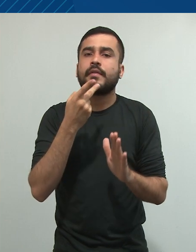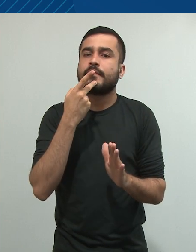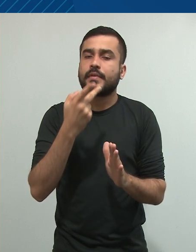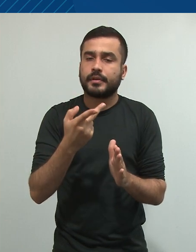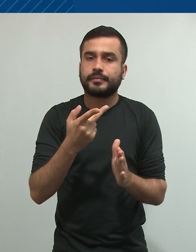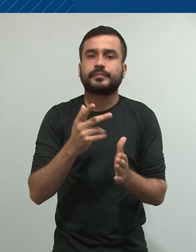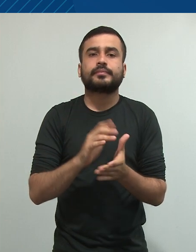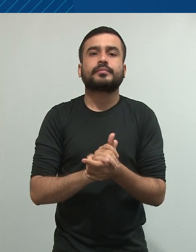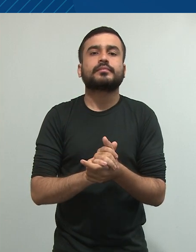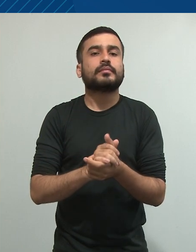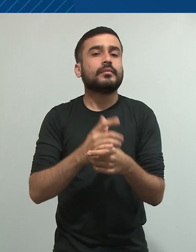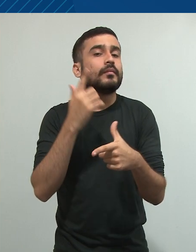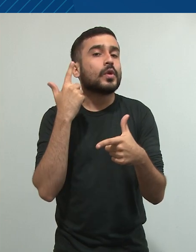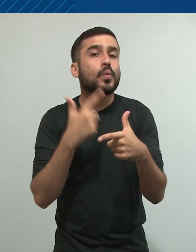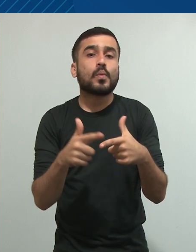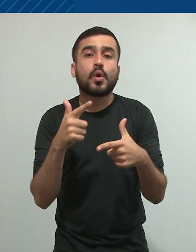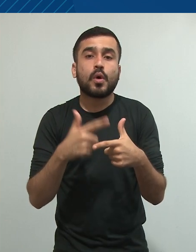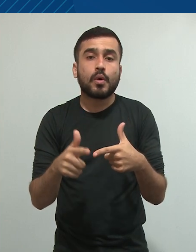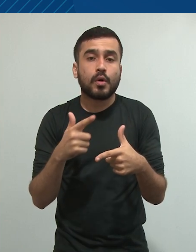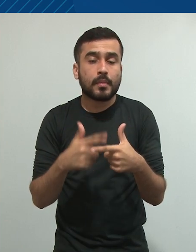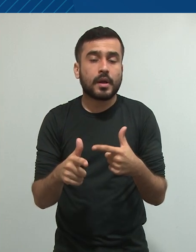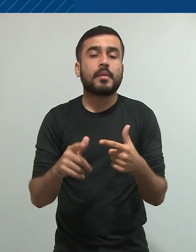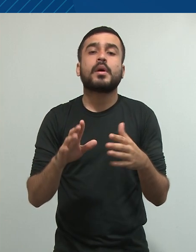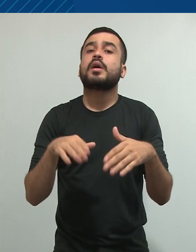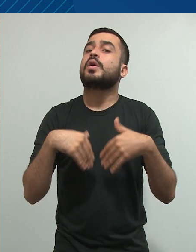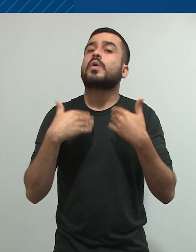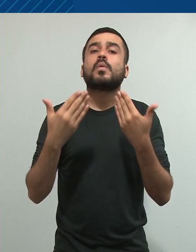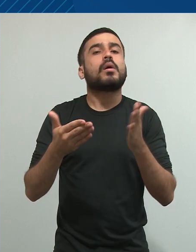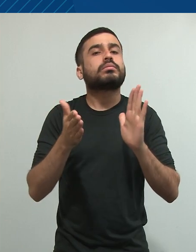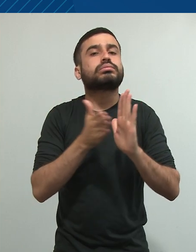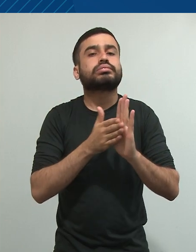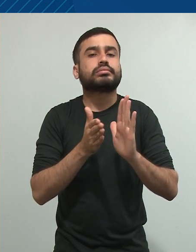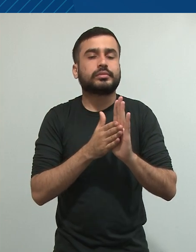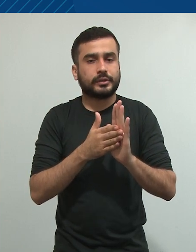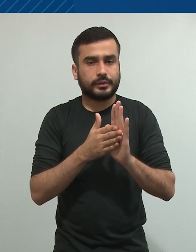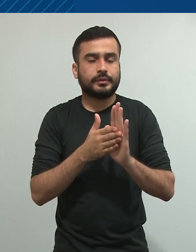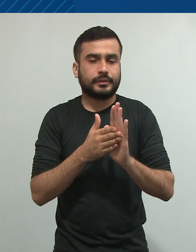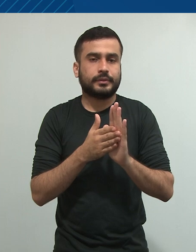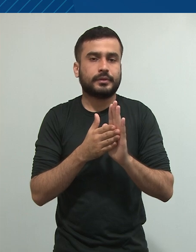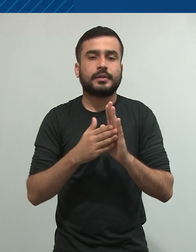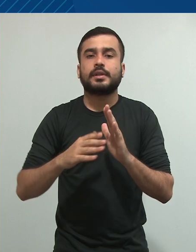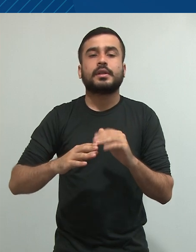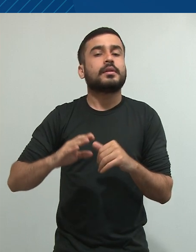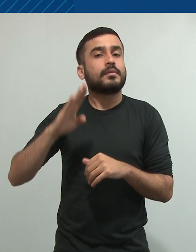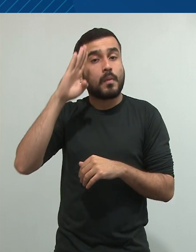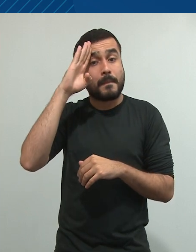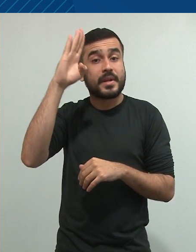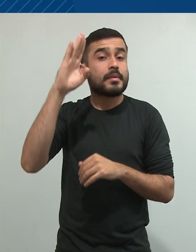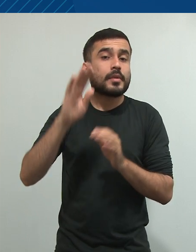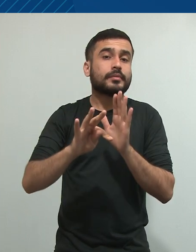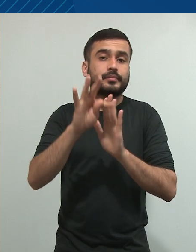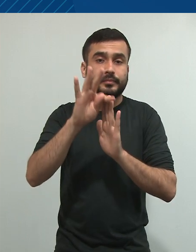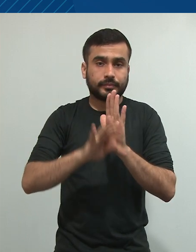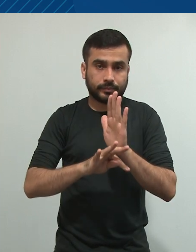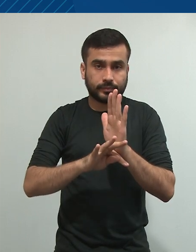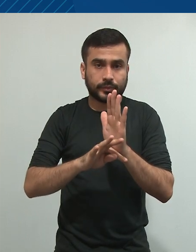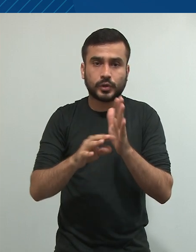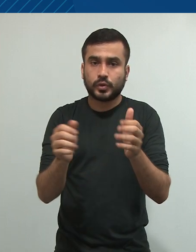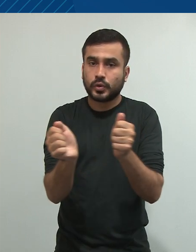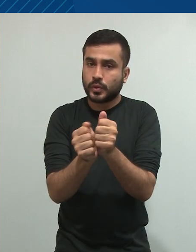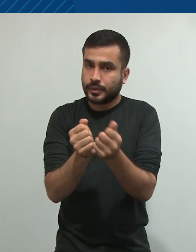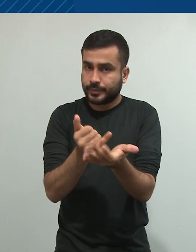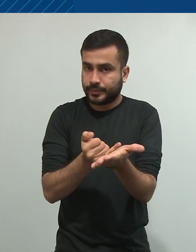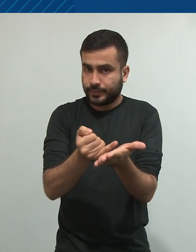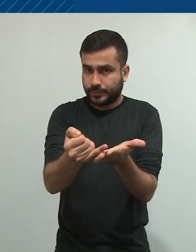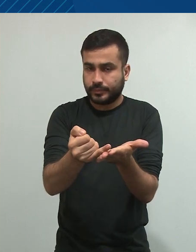o problema e a hipótese do capítulo, e que se conecta à hipótese central do texto, que está lá na introdução. E